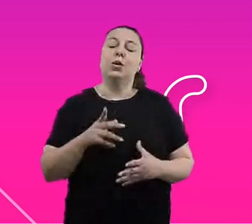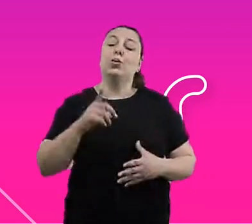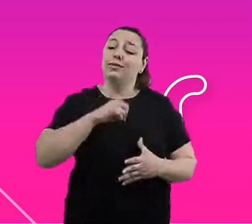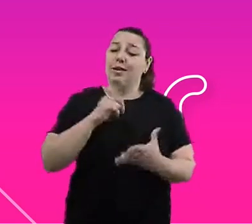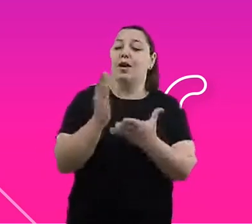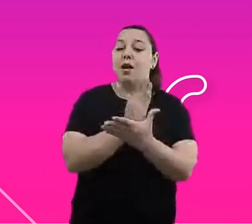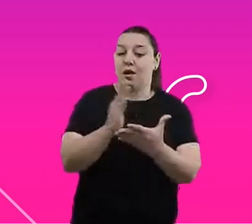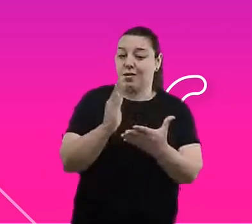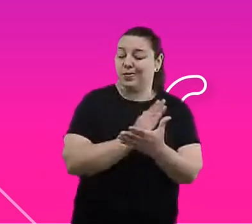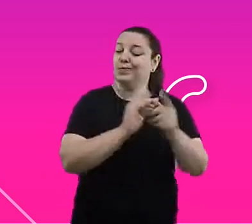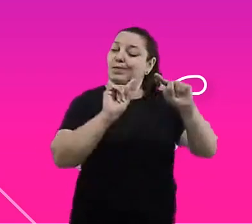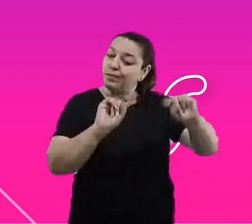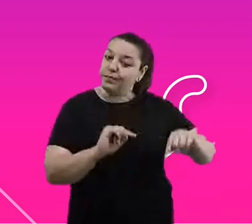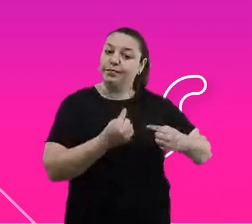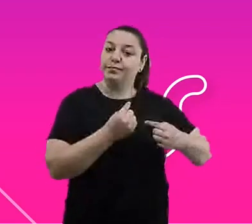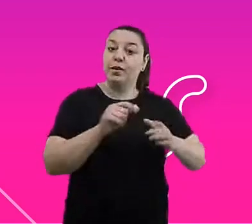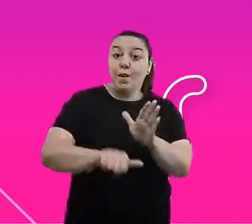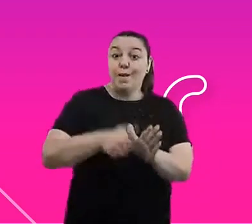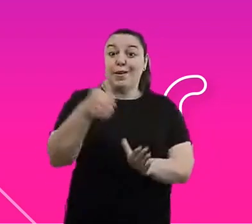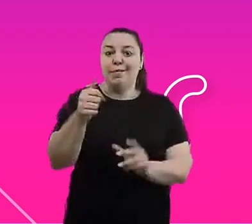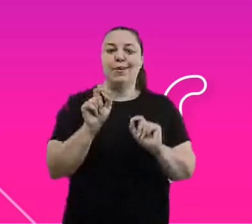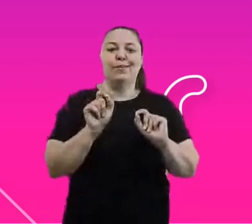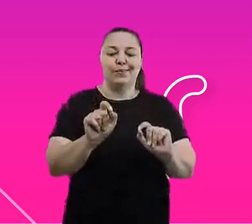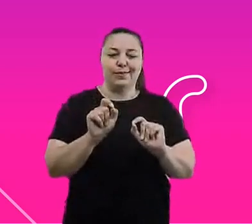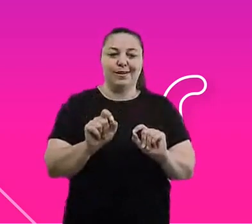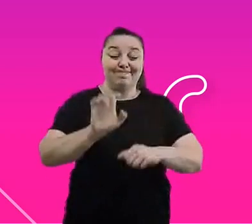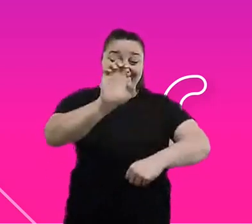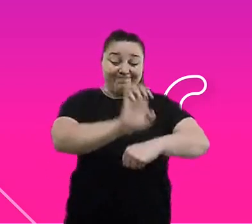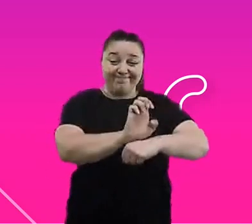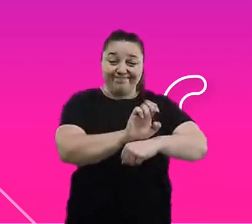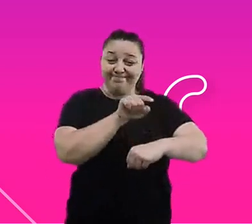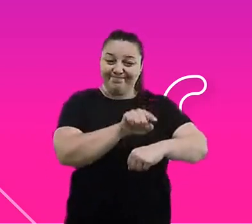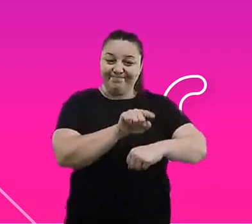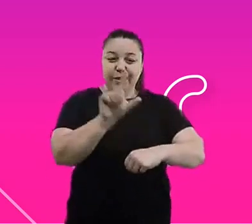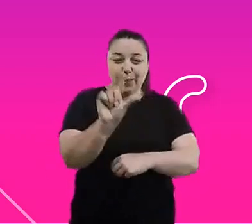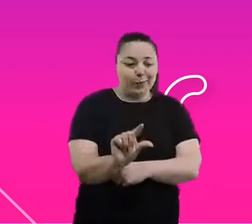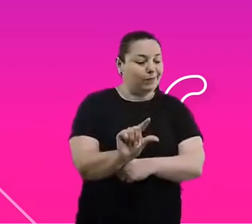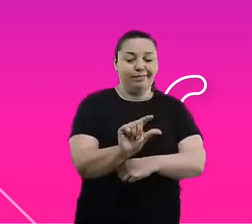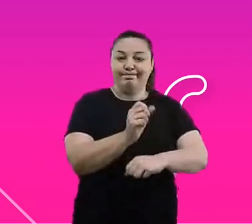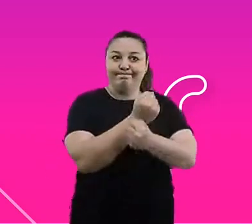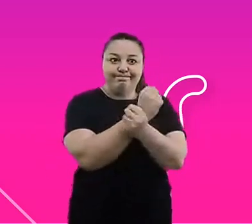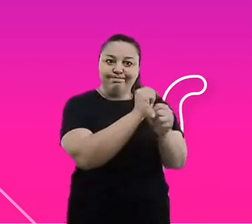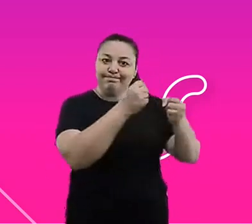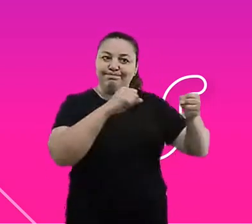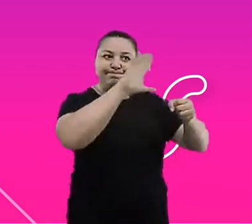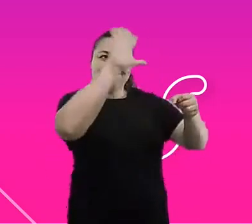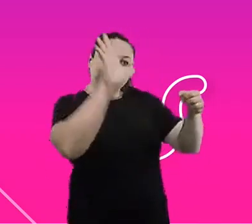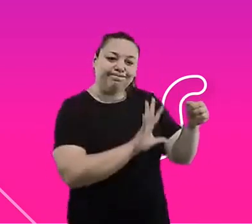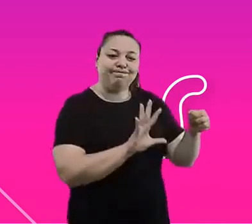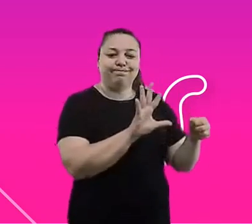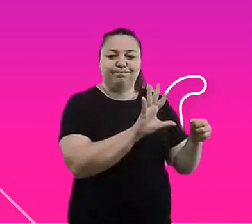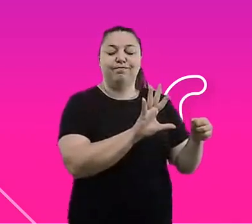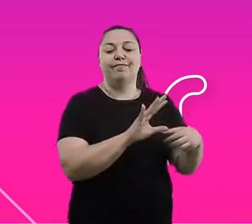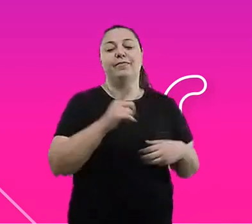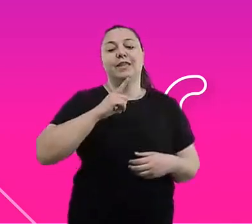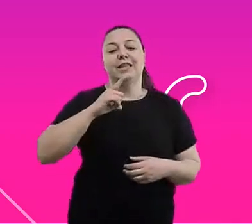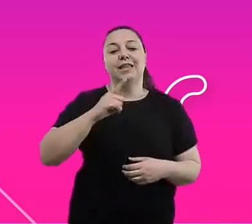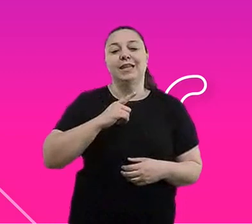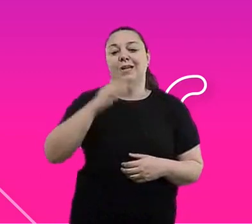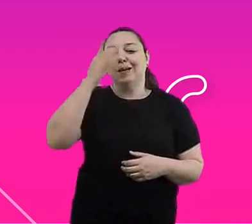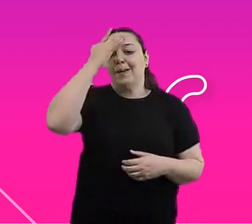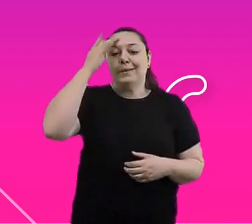primeiro desafio é o tamanho do estado de Minas Gerais. A gente conta com 853 municípios e uma população que tem mais de 21